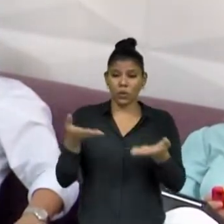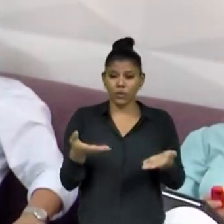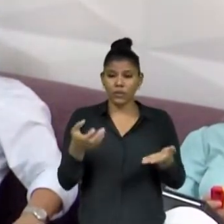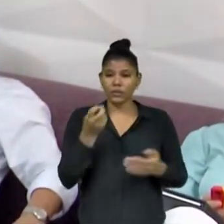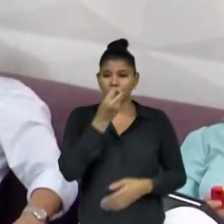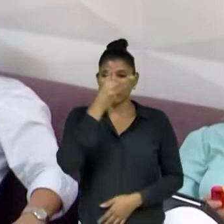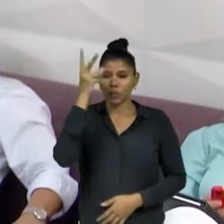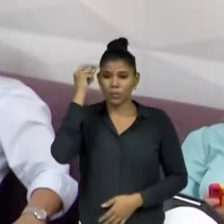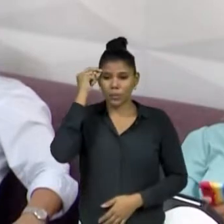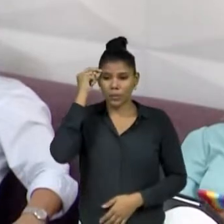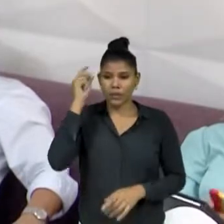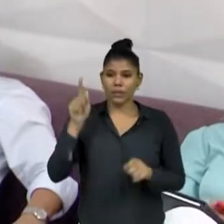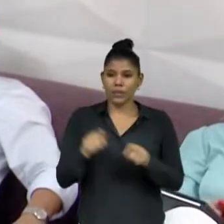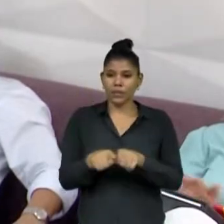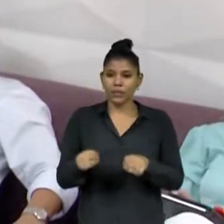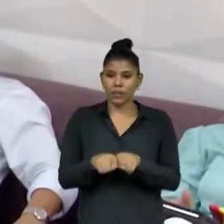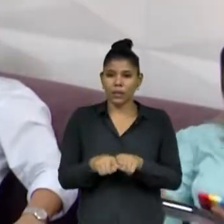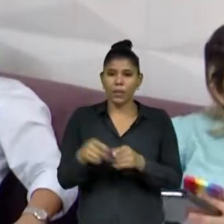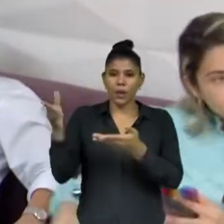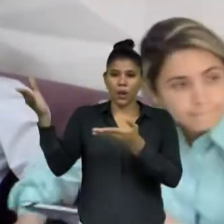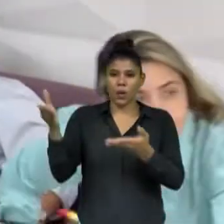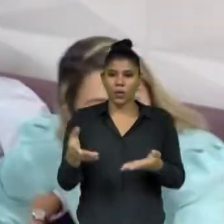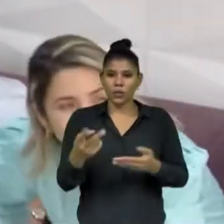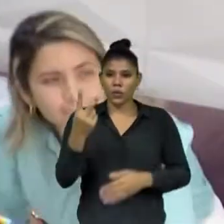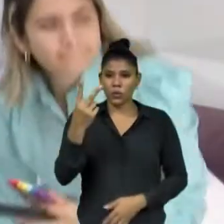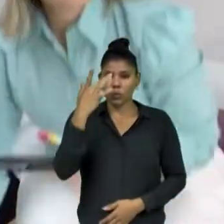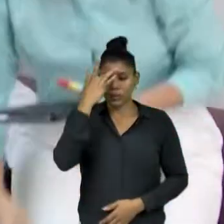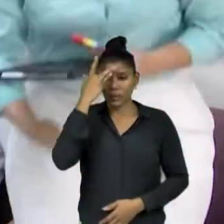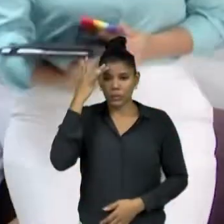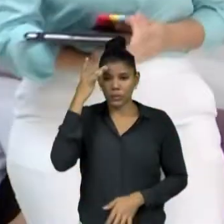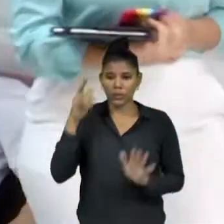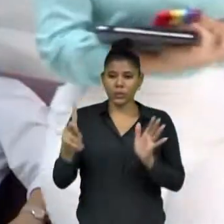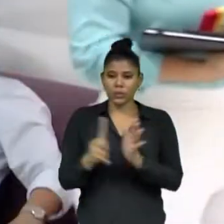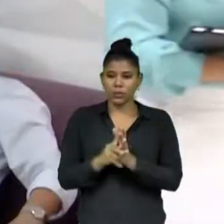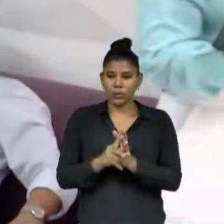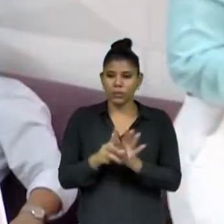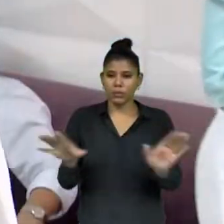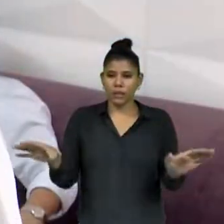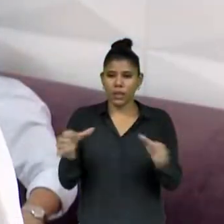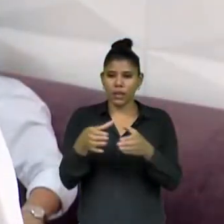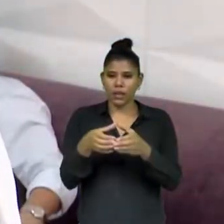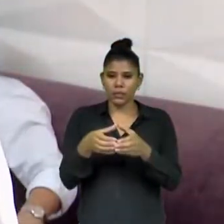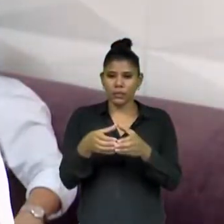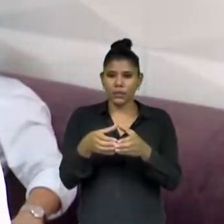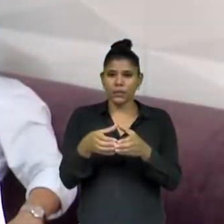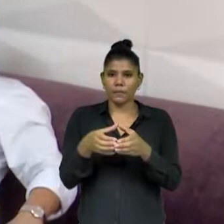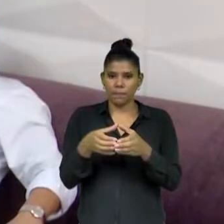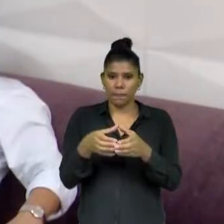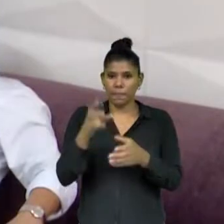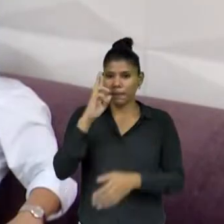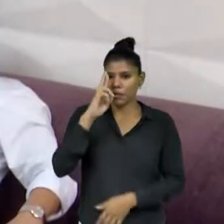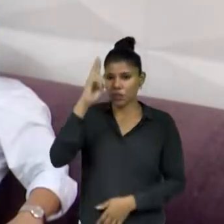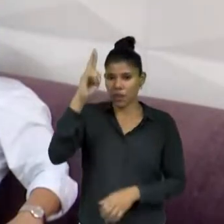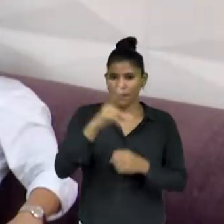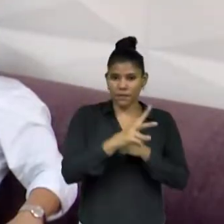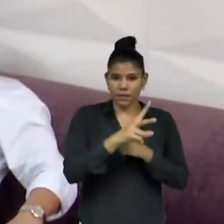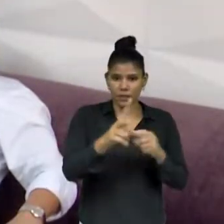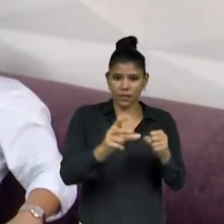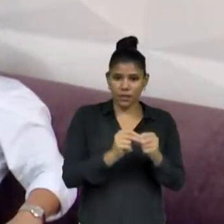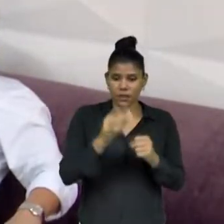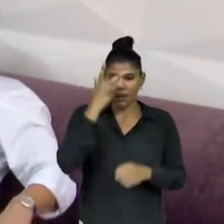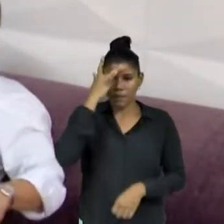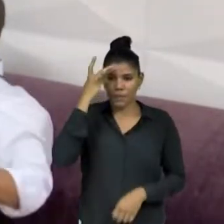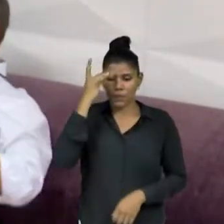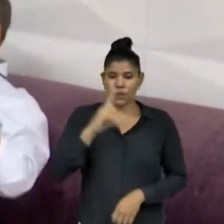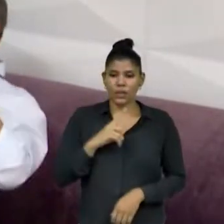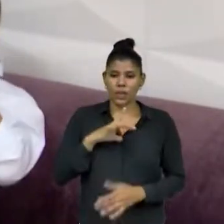e convidamos pelo menos duas pessoas da equipe do prefeito. De preferência, o chefe de gabinete, que é a pessoa que tem contato direto